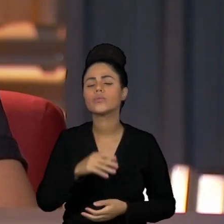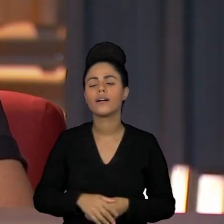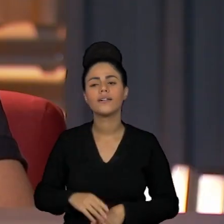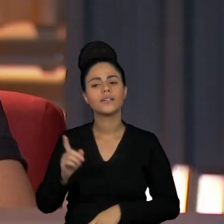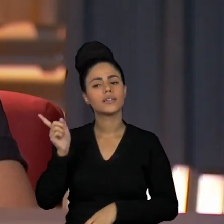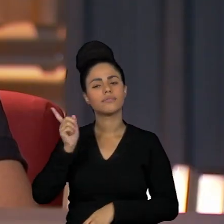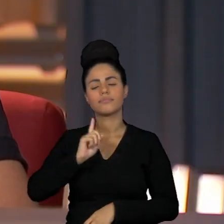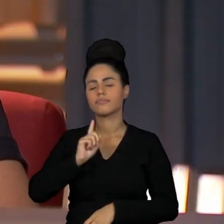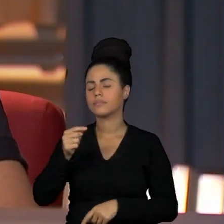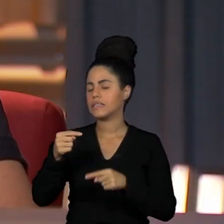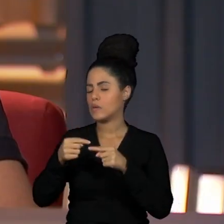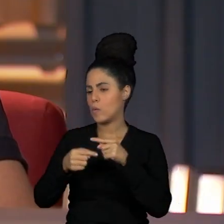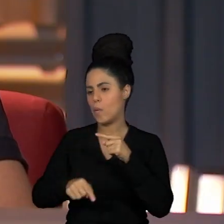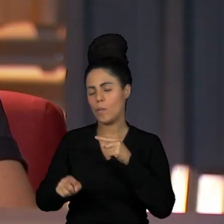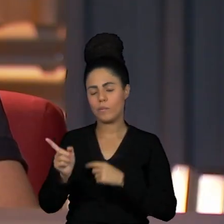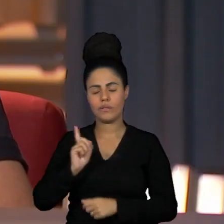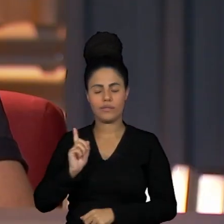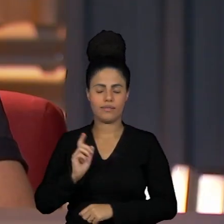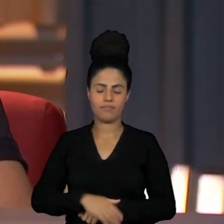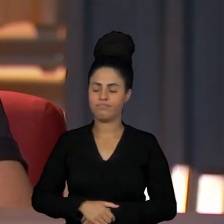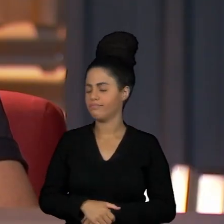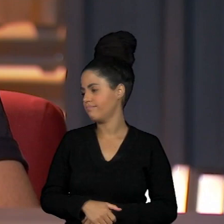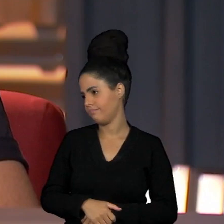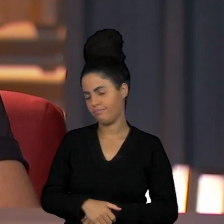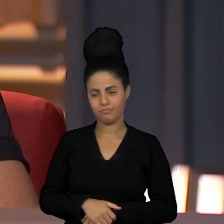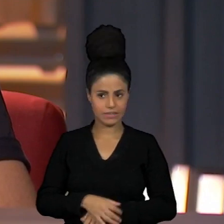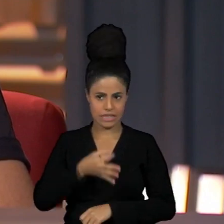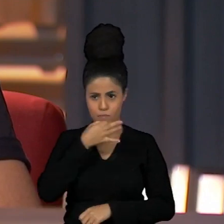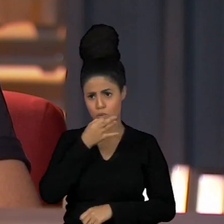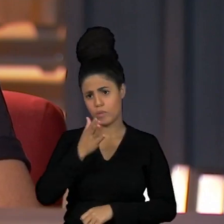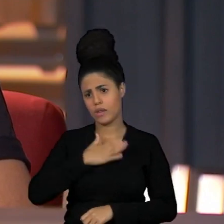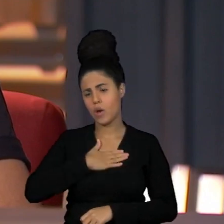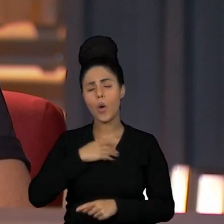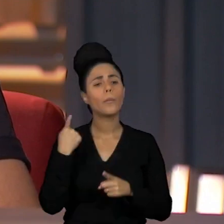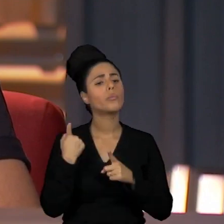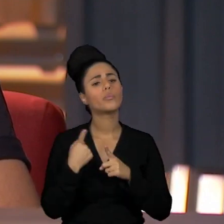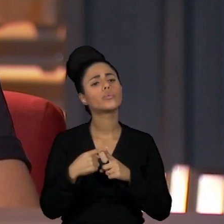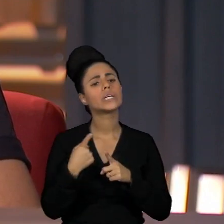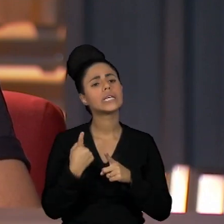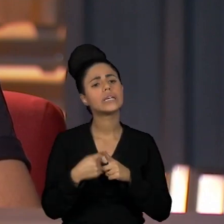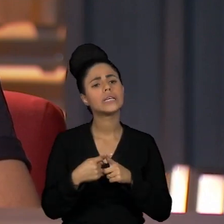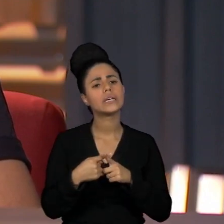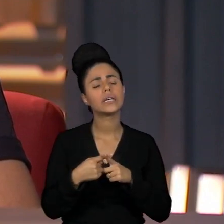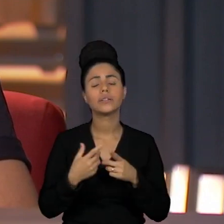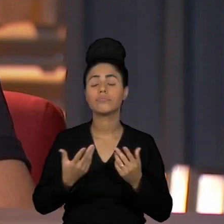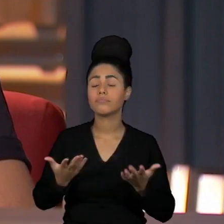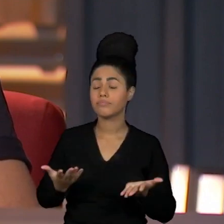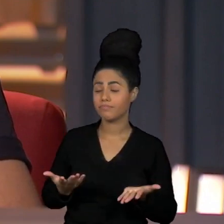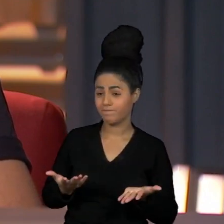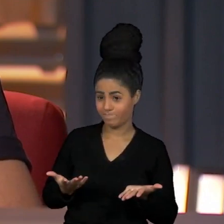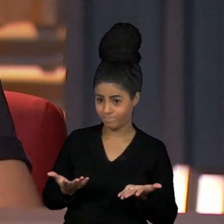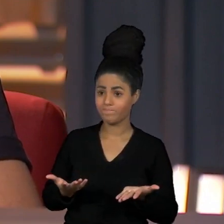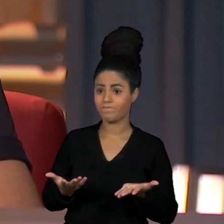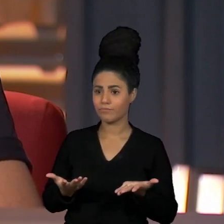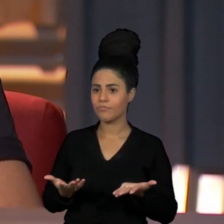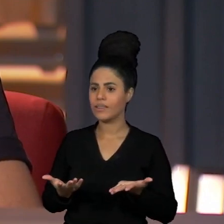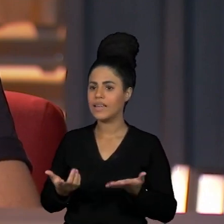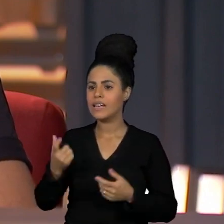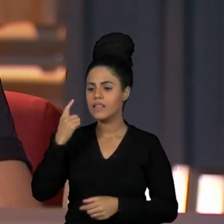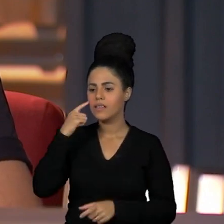não. Não ia? Eu acho que não. Por quê, hein? Porque eu acho que, em primeiro lugar, eu acho que os